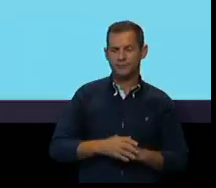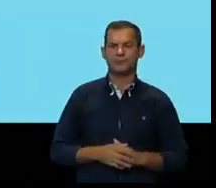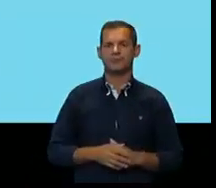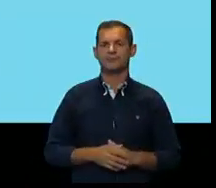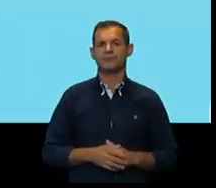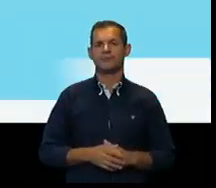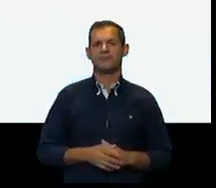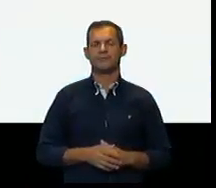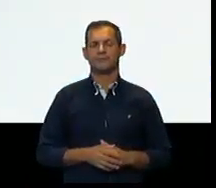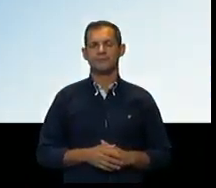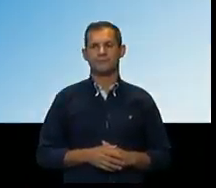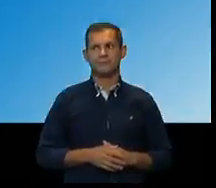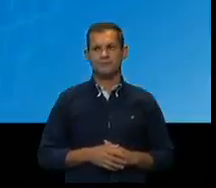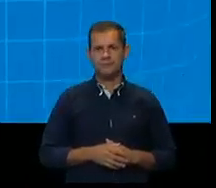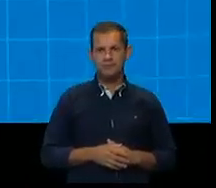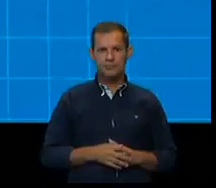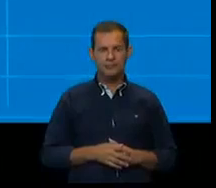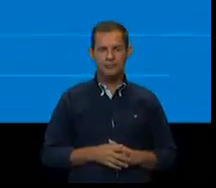breve!